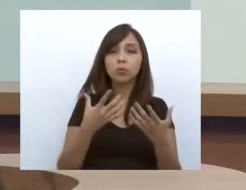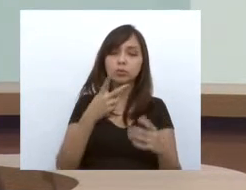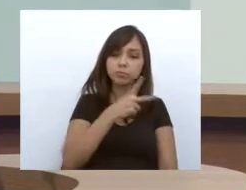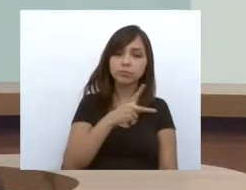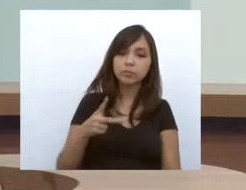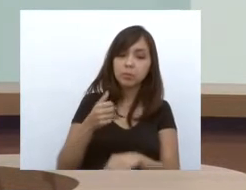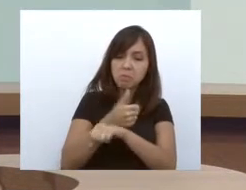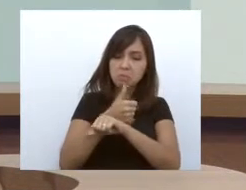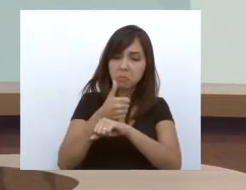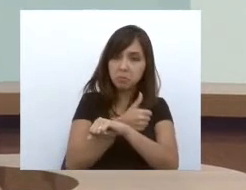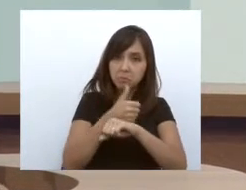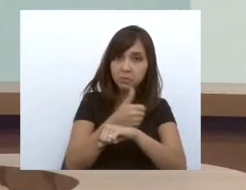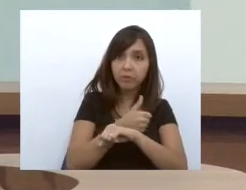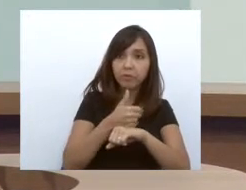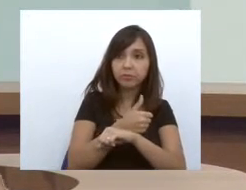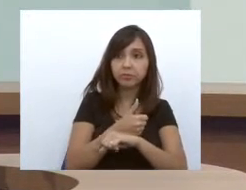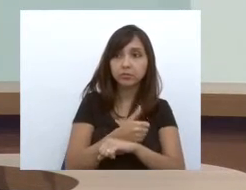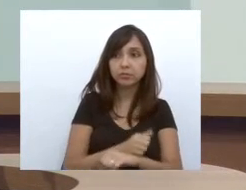profissão